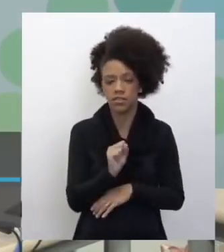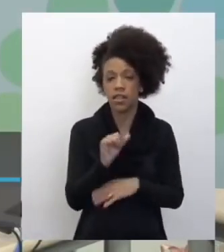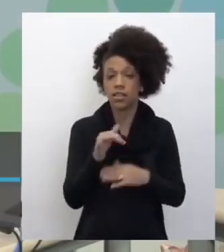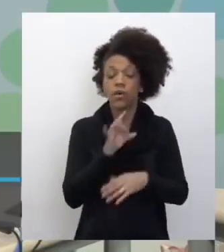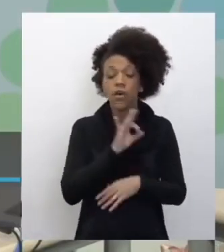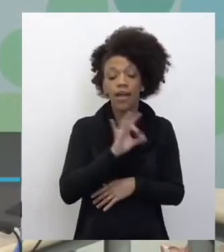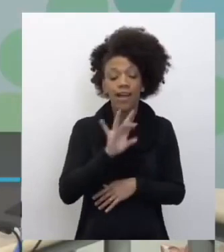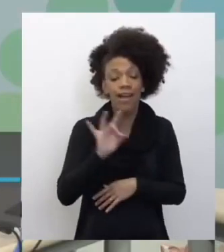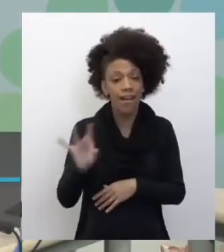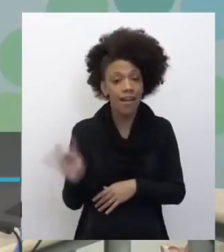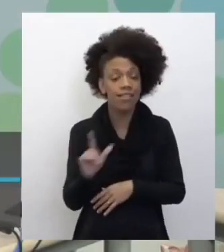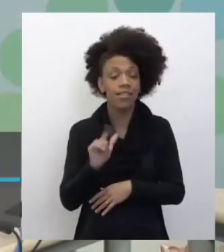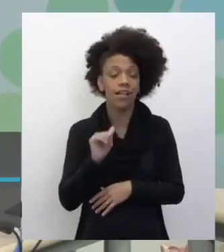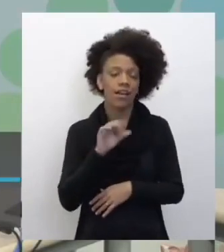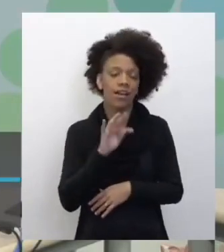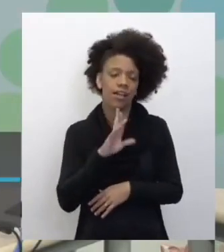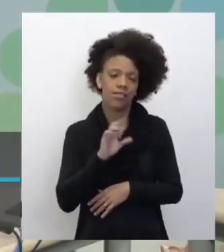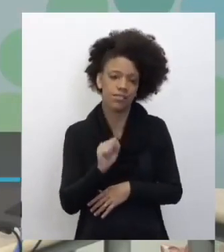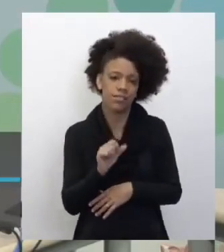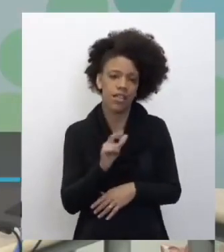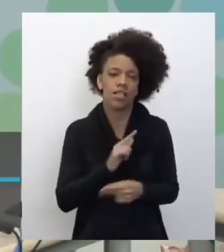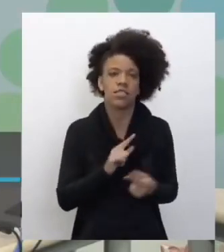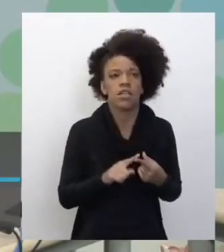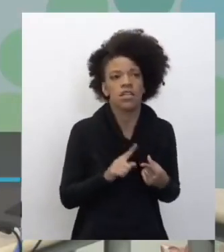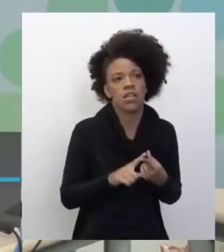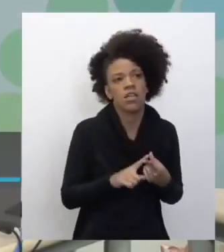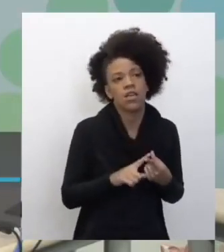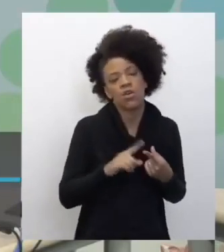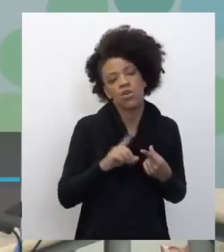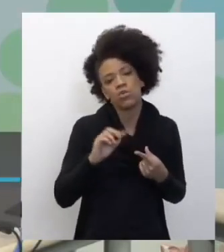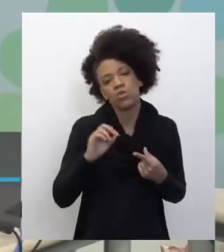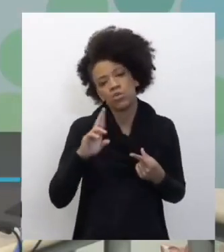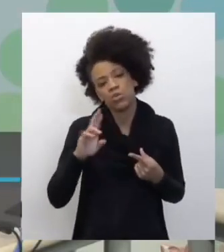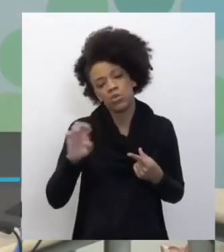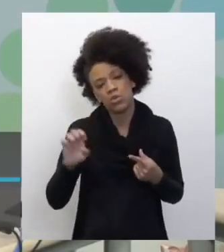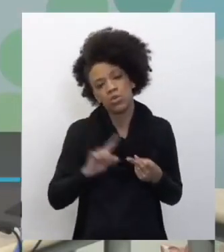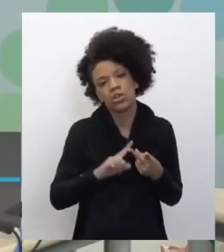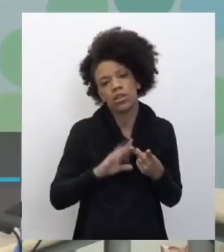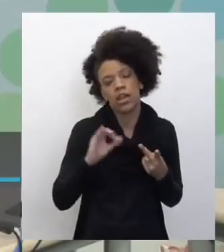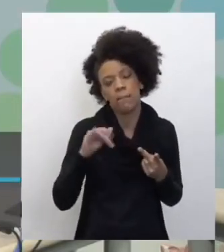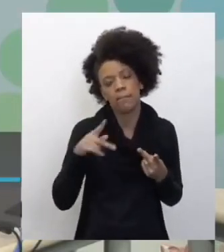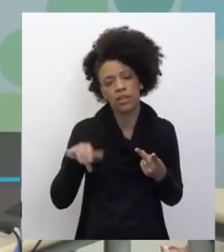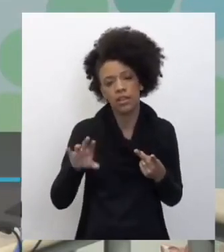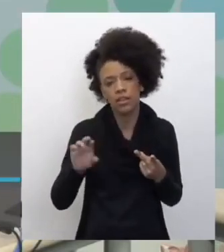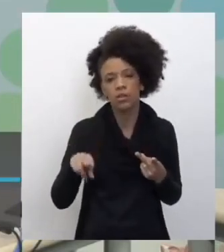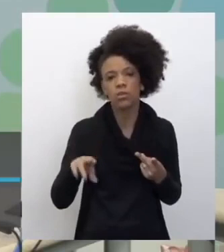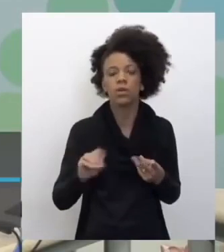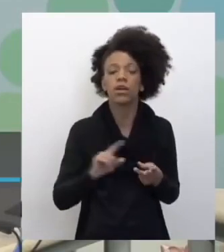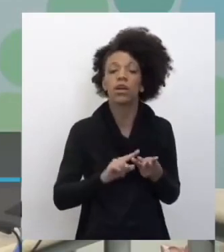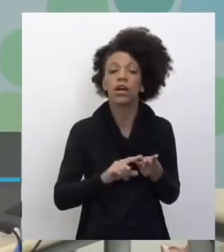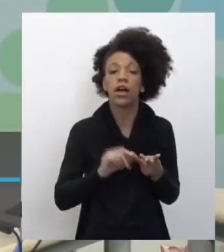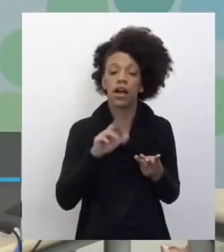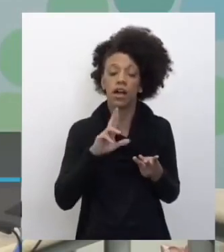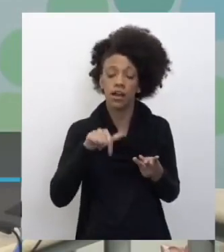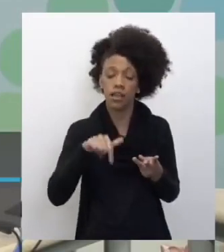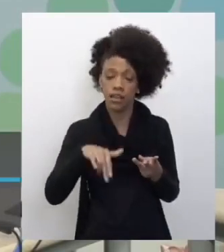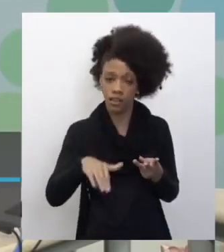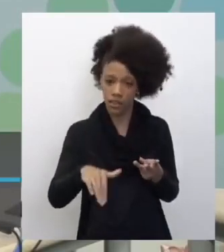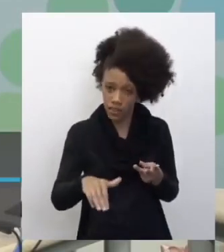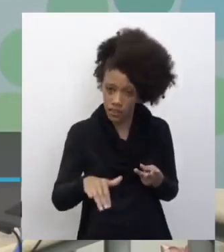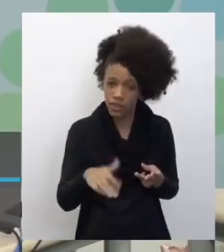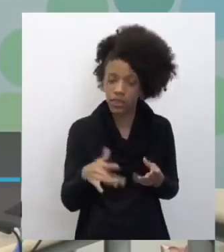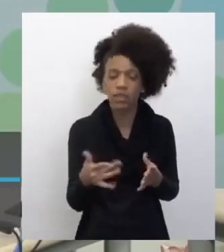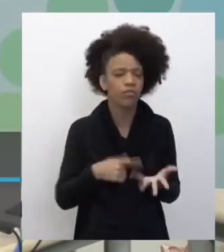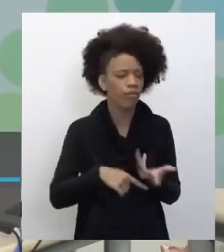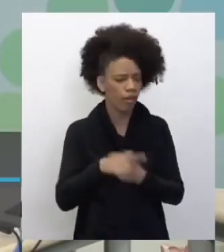cada personagem desse tem um látice. Tem o látice do Dottore, tem o látice do Capitano, tem o látice do Arlequim, né? E por aí vai,